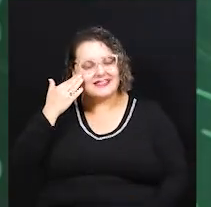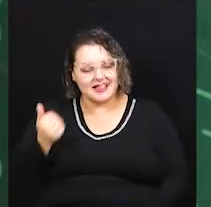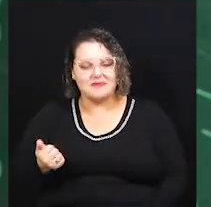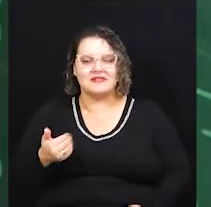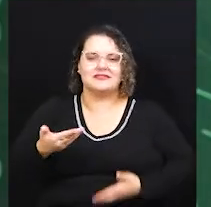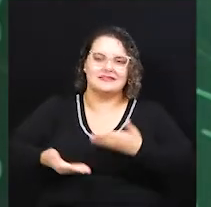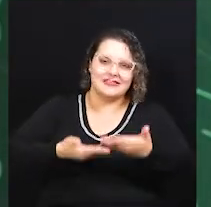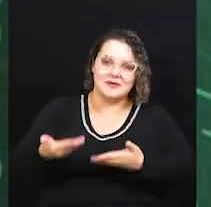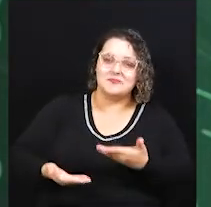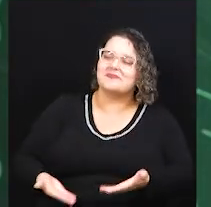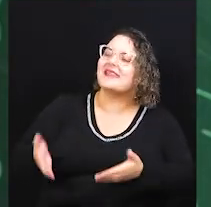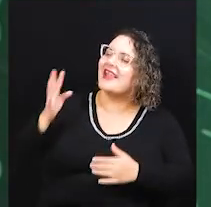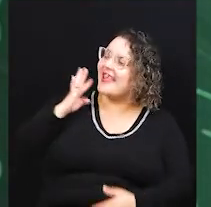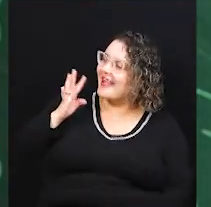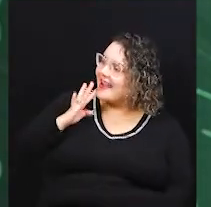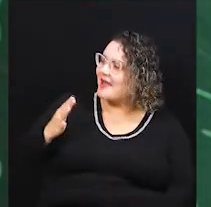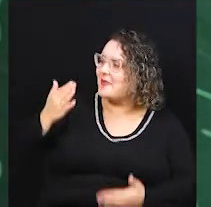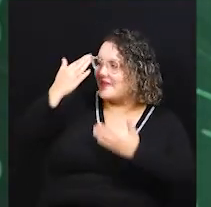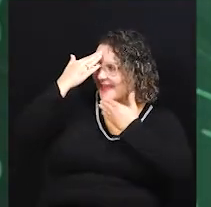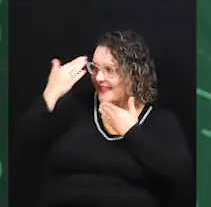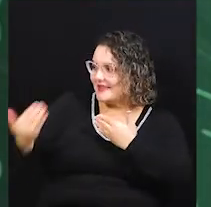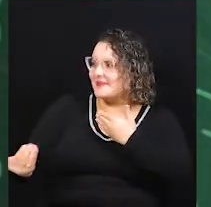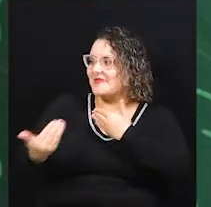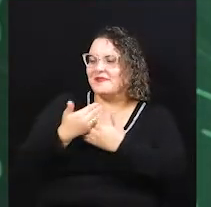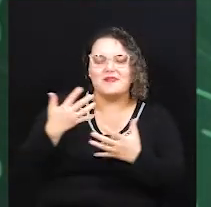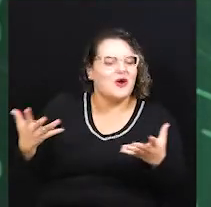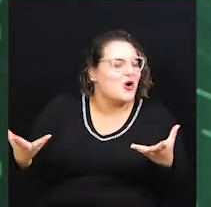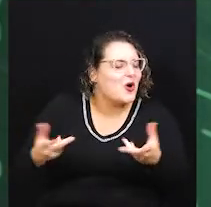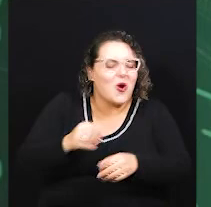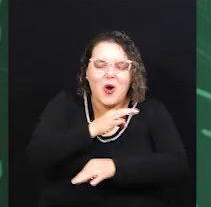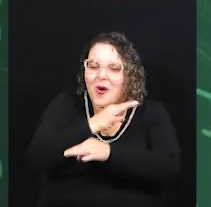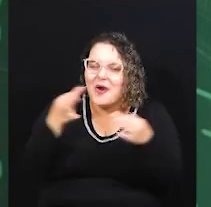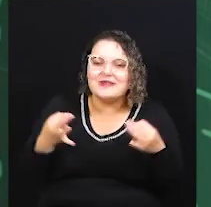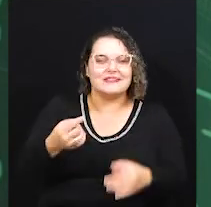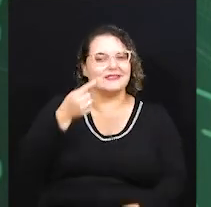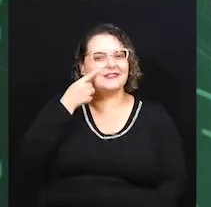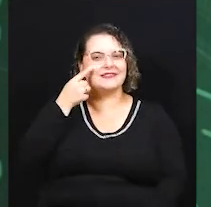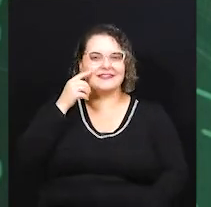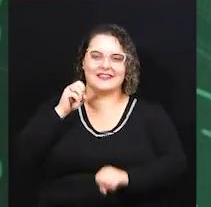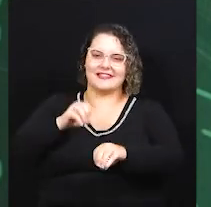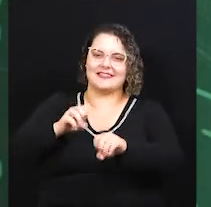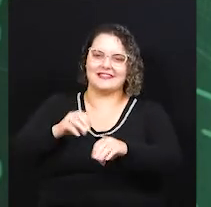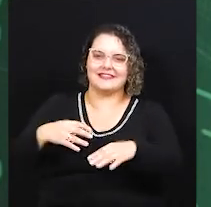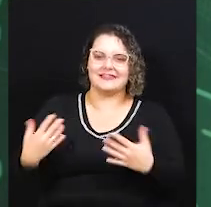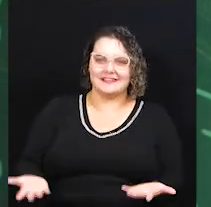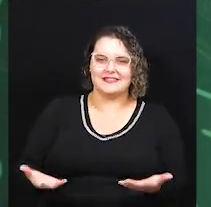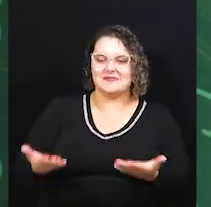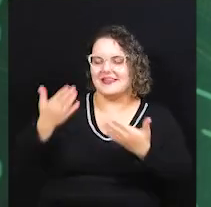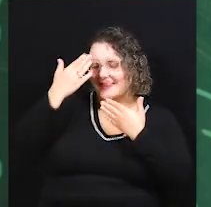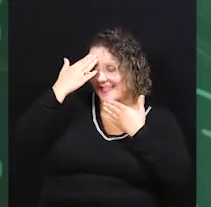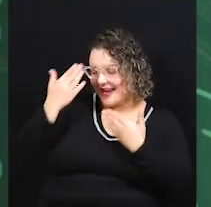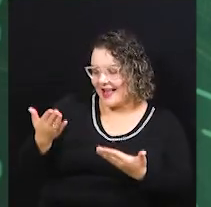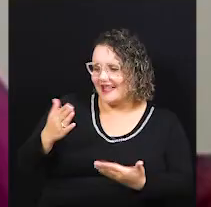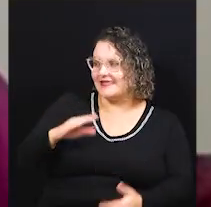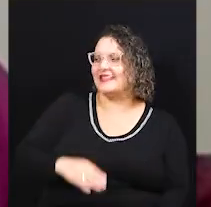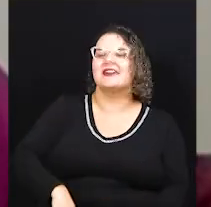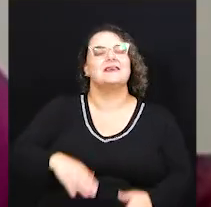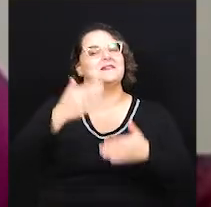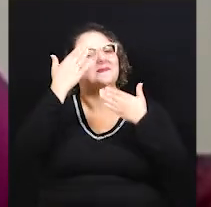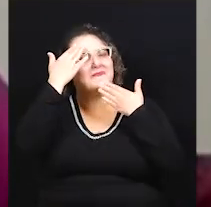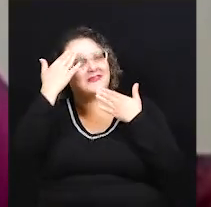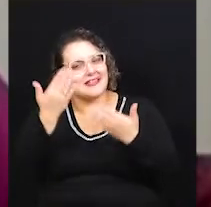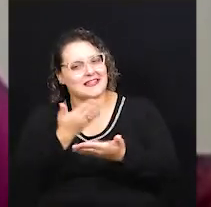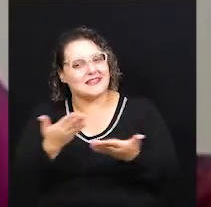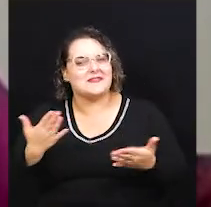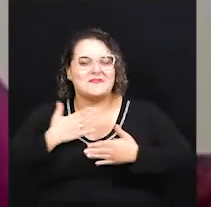Legal, legal. Muito obrigado pela sua participação. Foi ótimo aqui no quadro De Olho na Educação. Tá bom, Beatriz? Muito